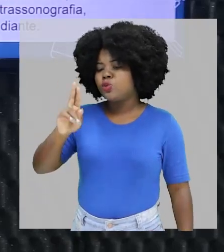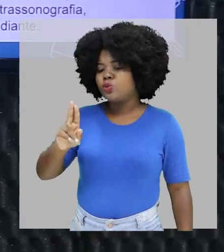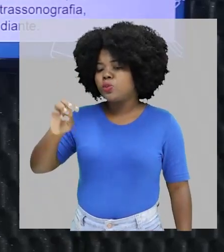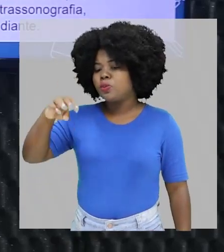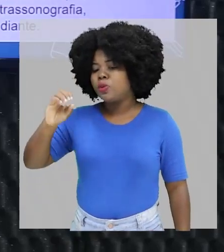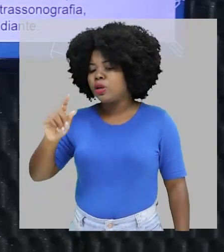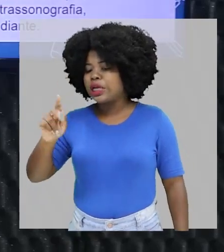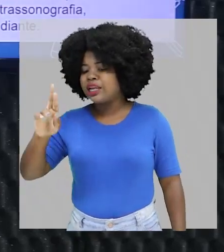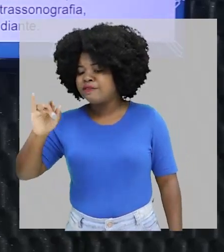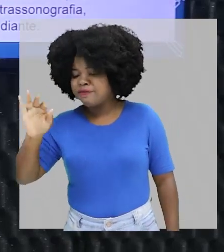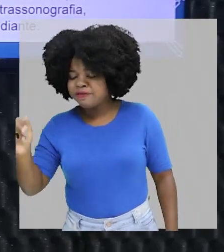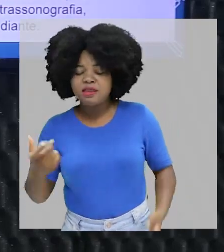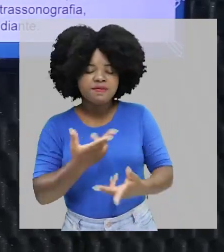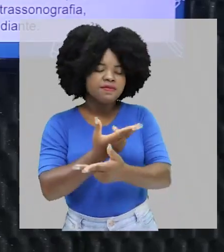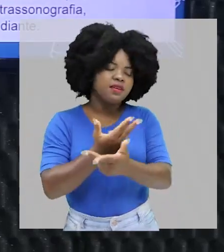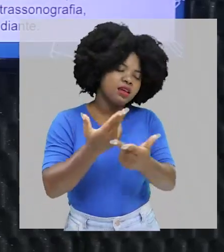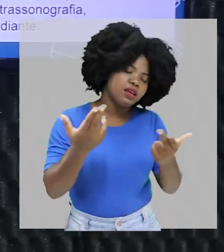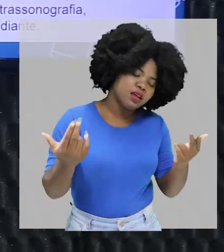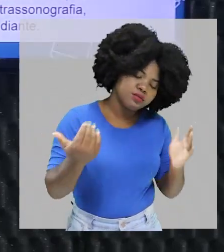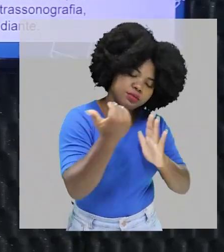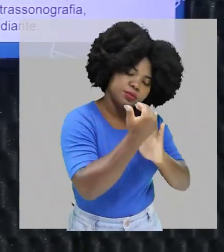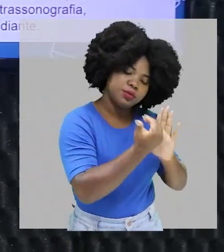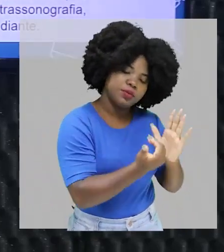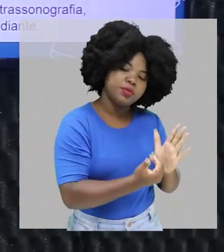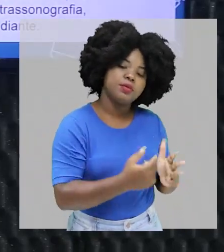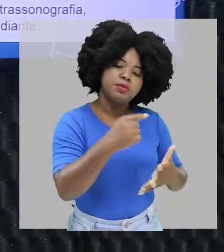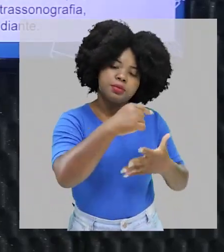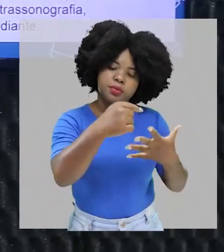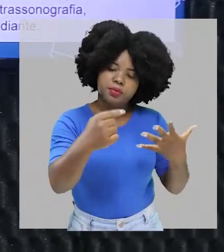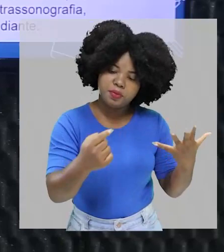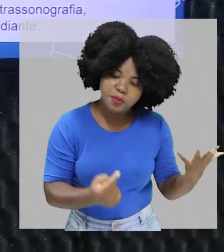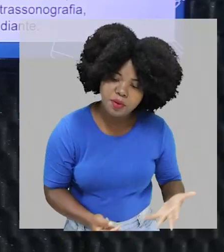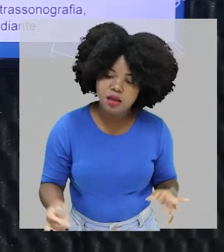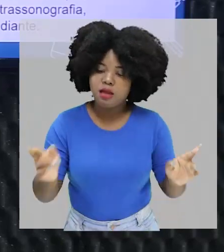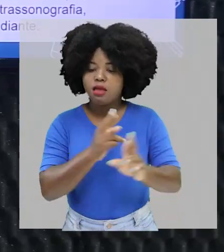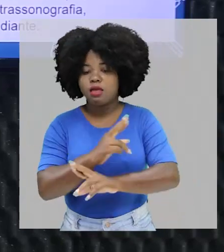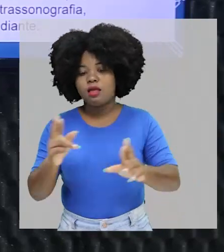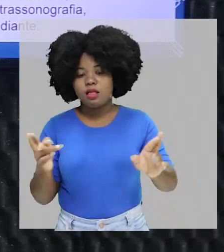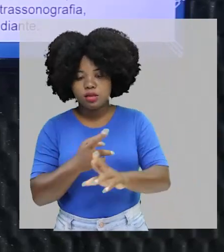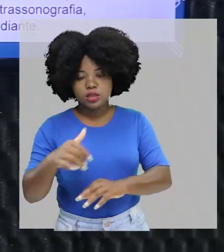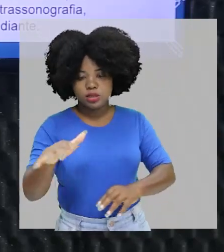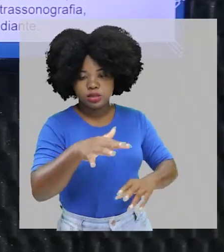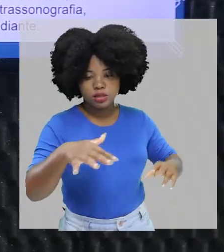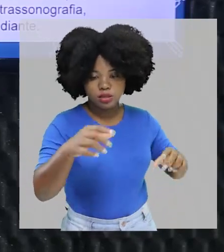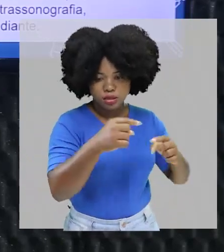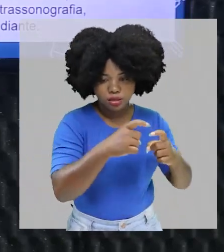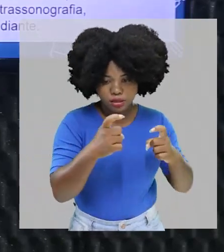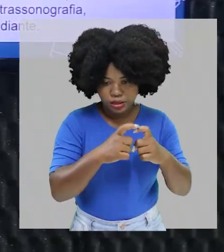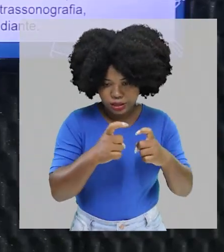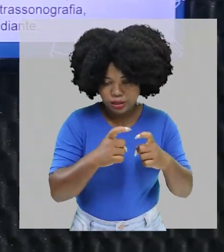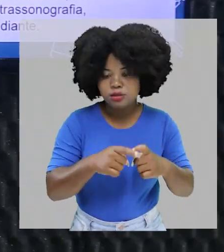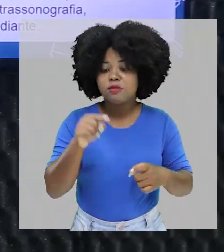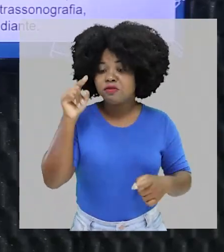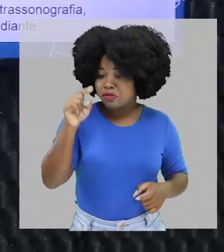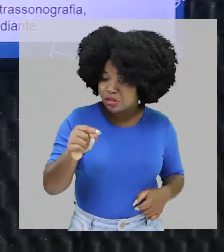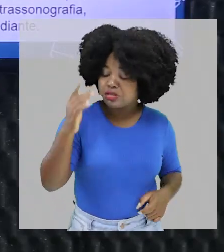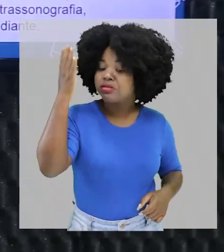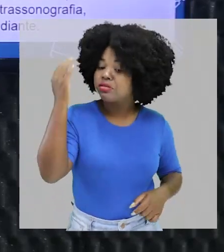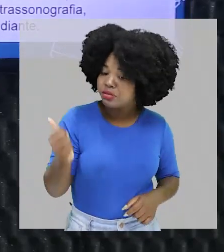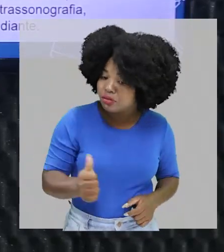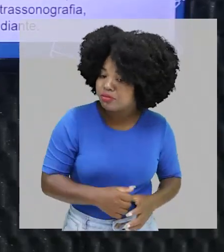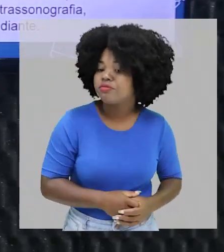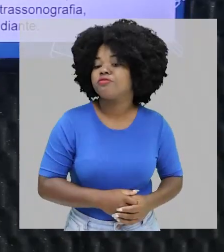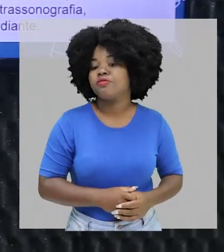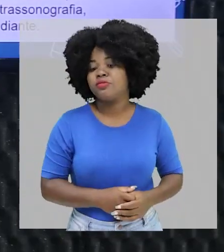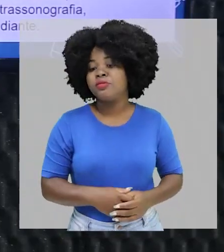computadorizada. Então, todos esses termos, né, relacionados à medicina, com certeza você já ouviu falar. Você provavelmente